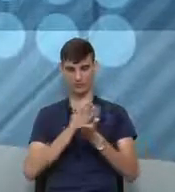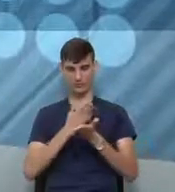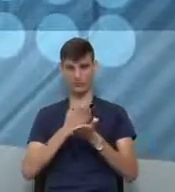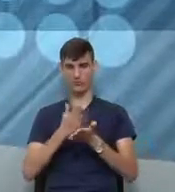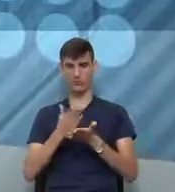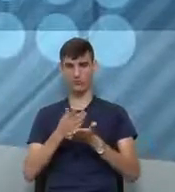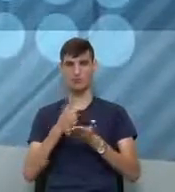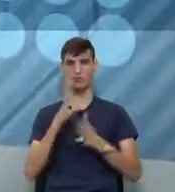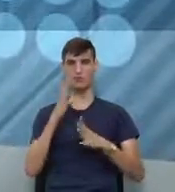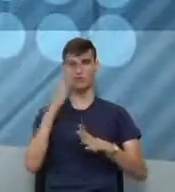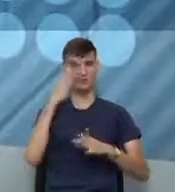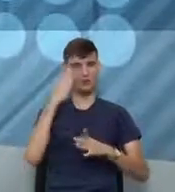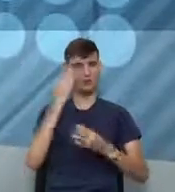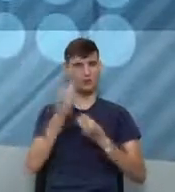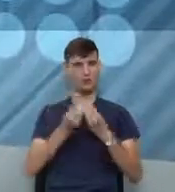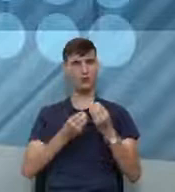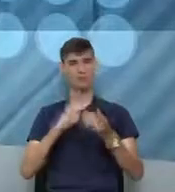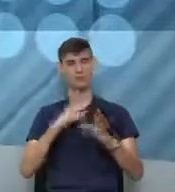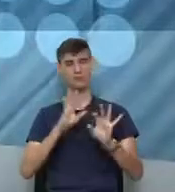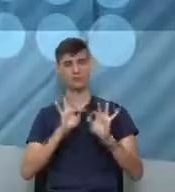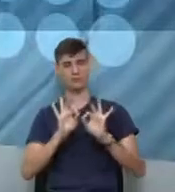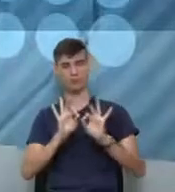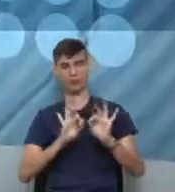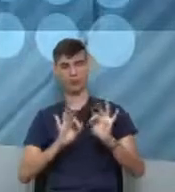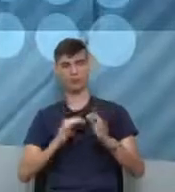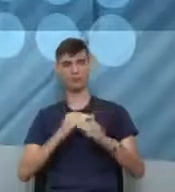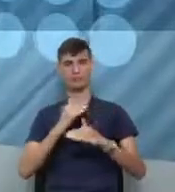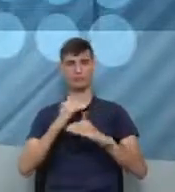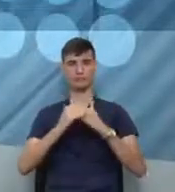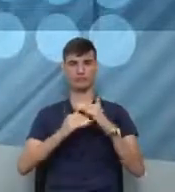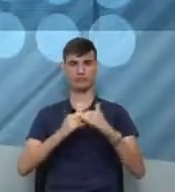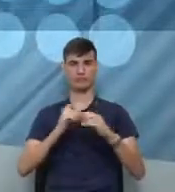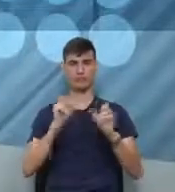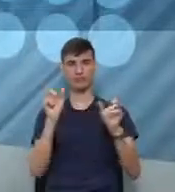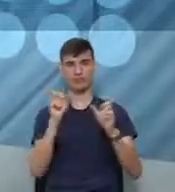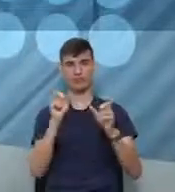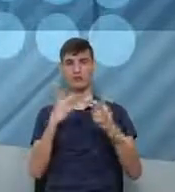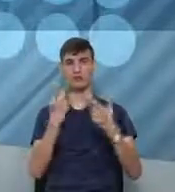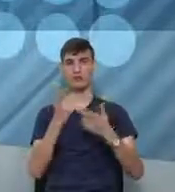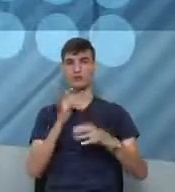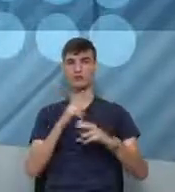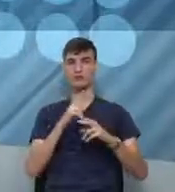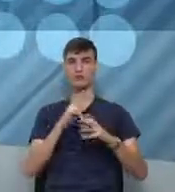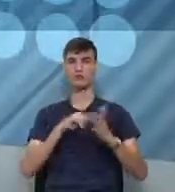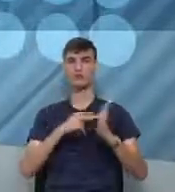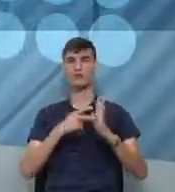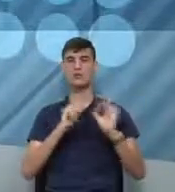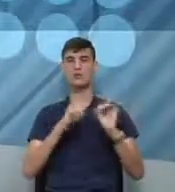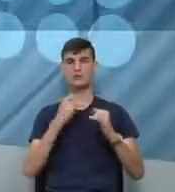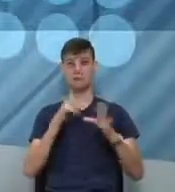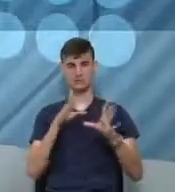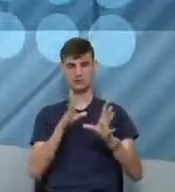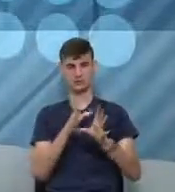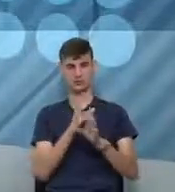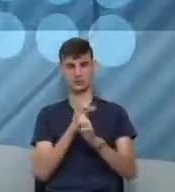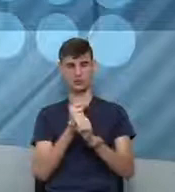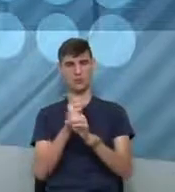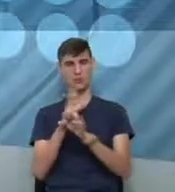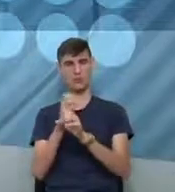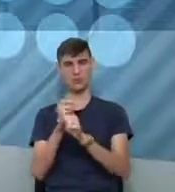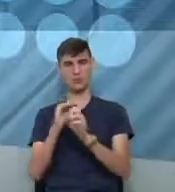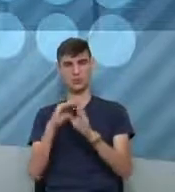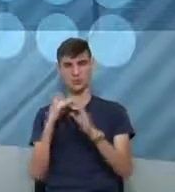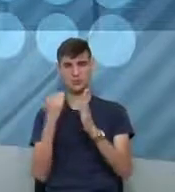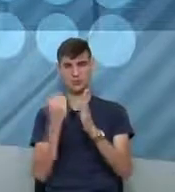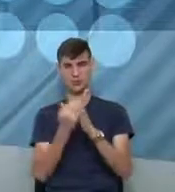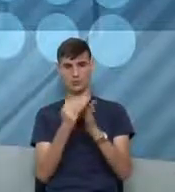sequência, você já entendeu como eles são organizados aí, esses termos, quer dizer que se eu somar todos os